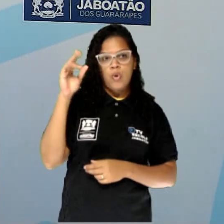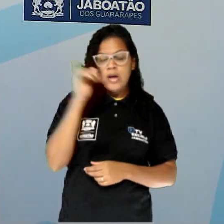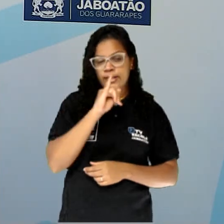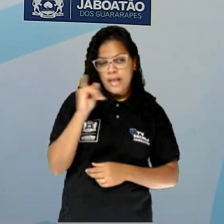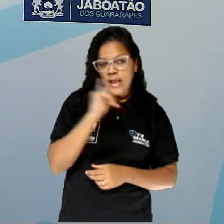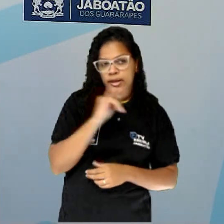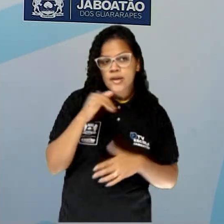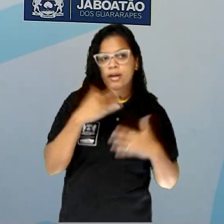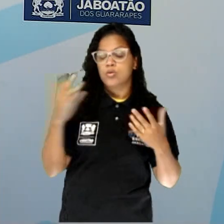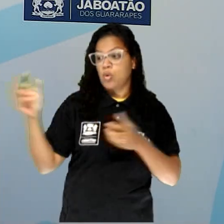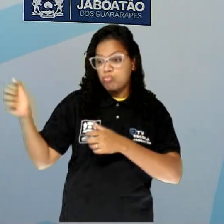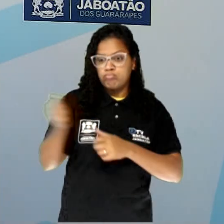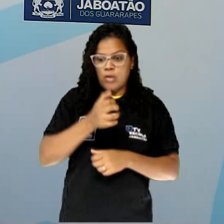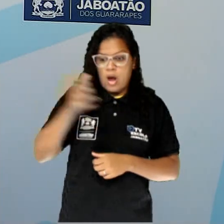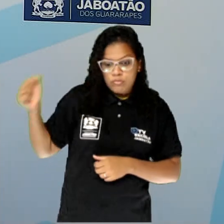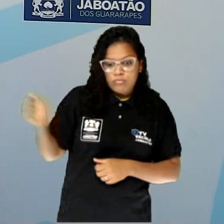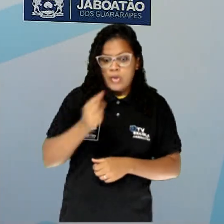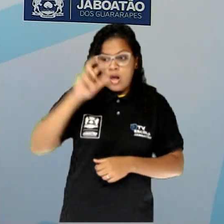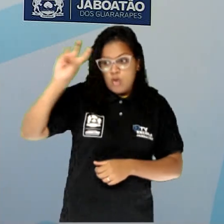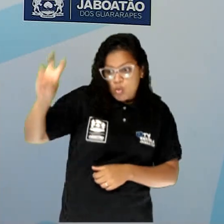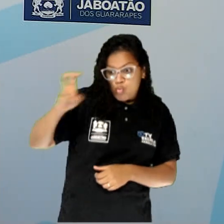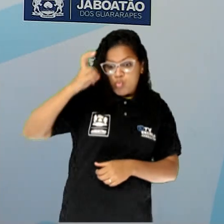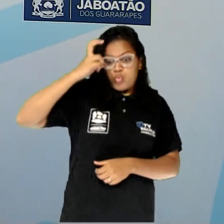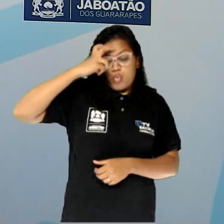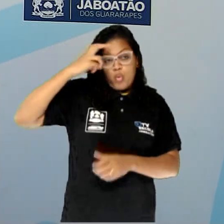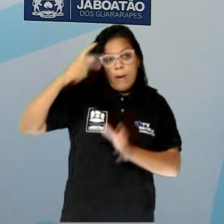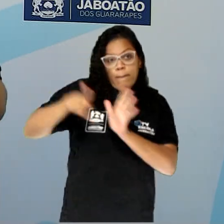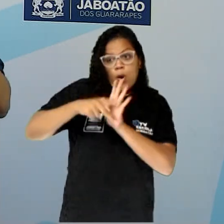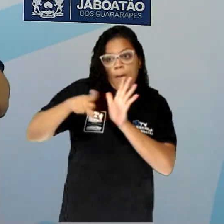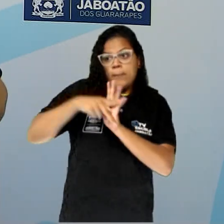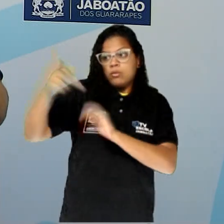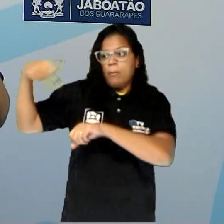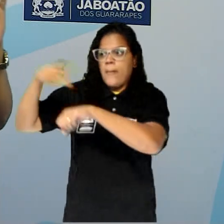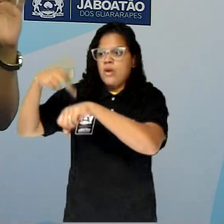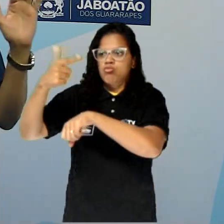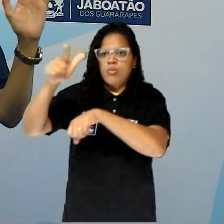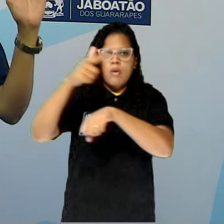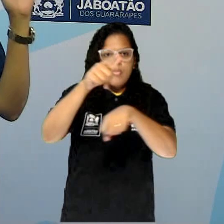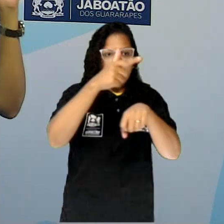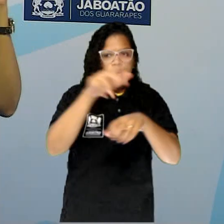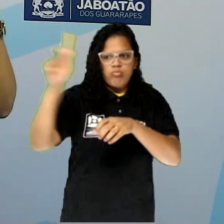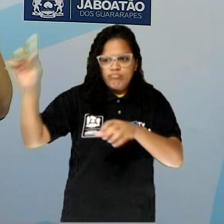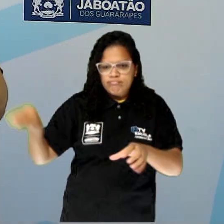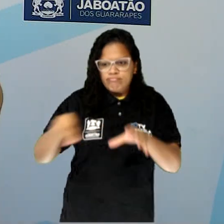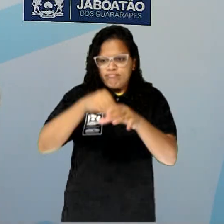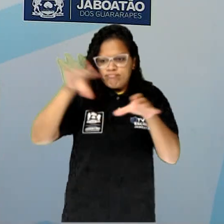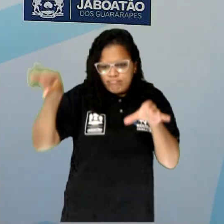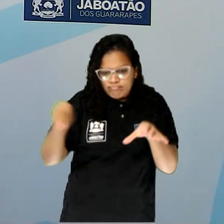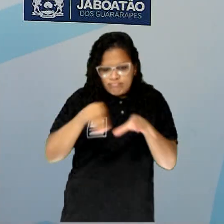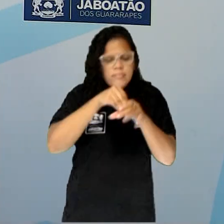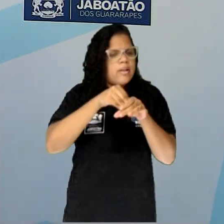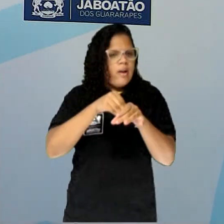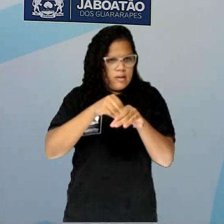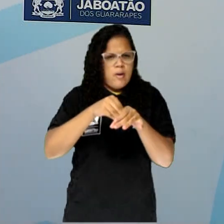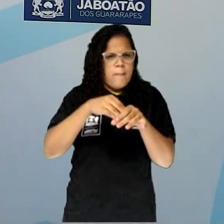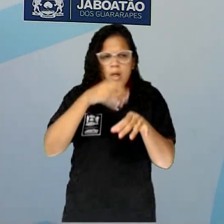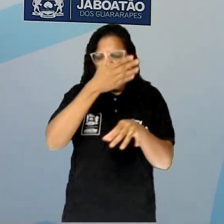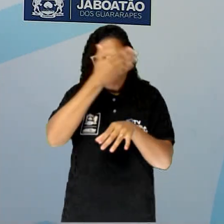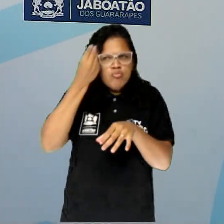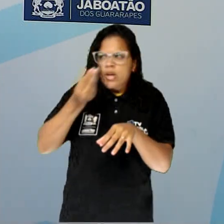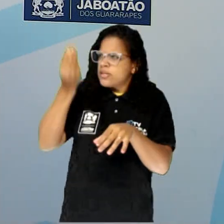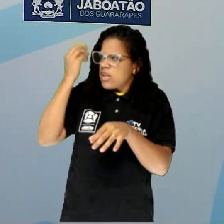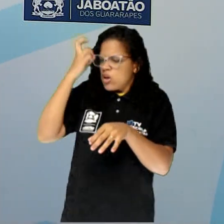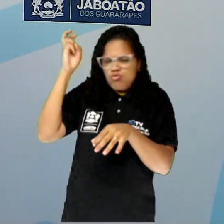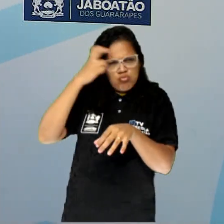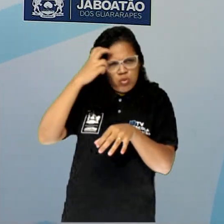forte da cultura do país de onde eles vieram. Para não esquecer suas histórias, sua herança